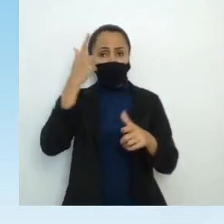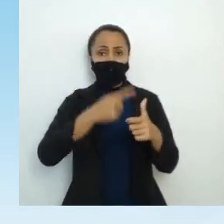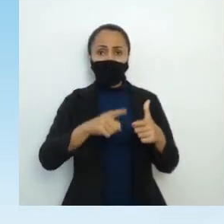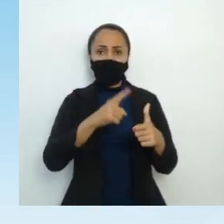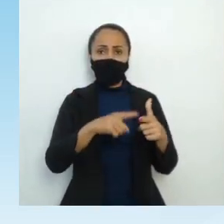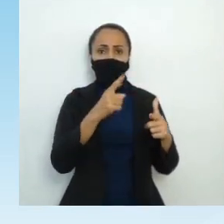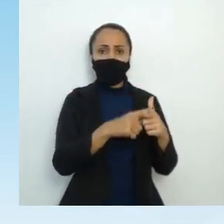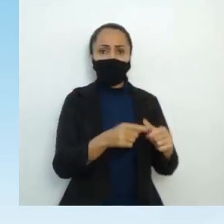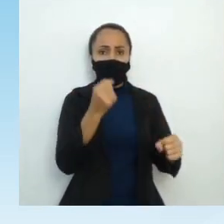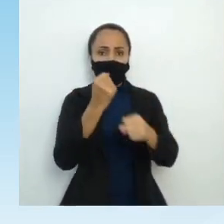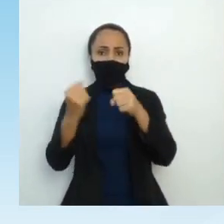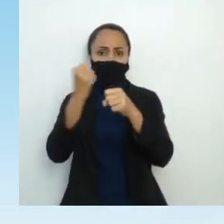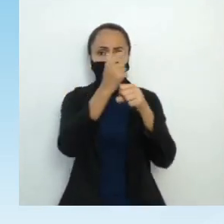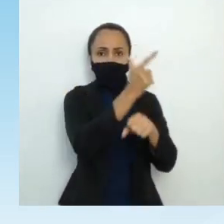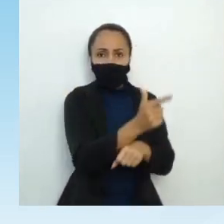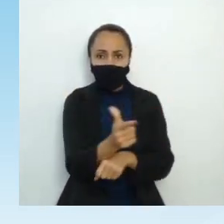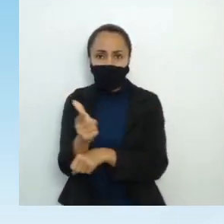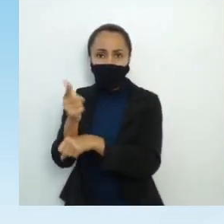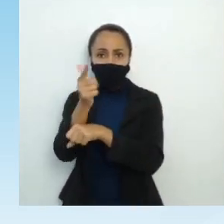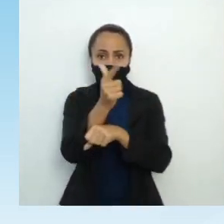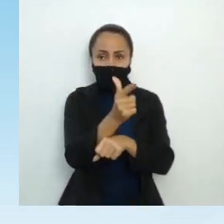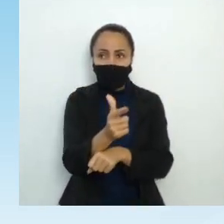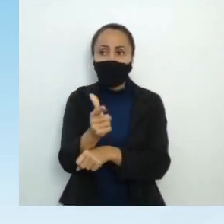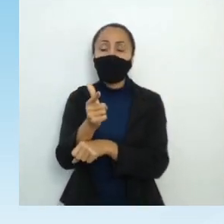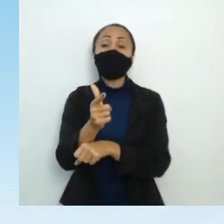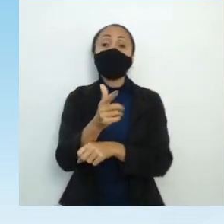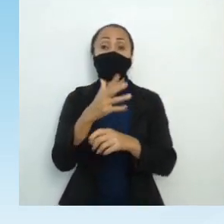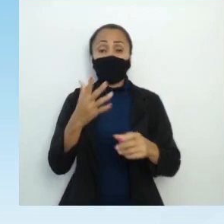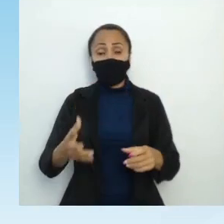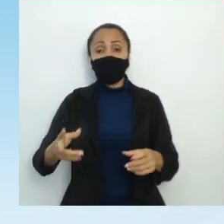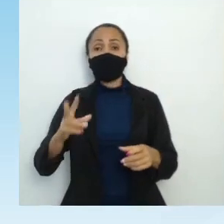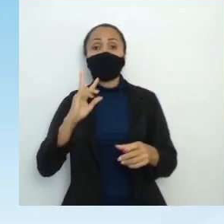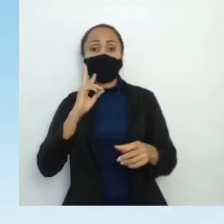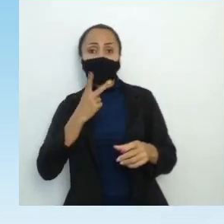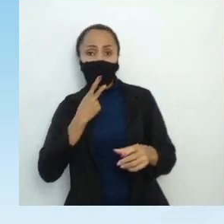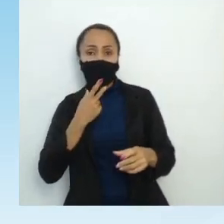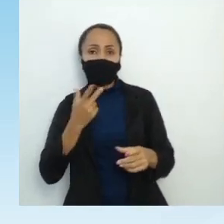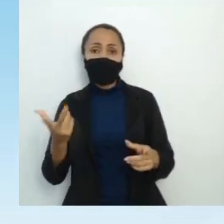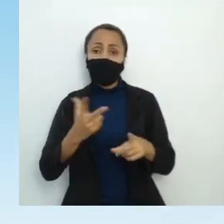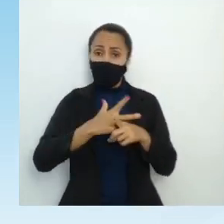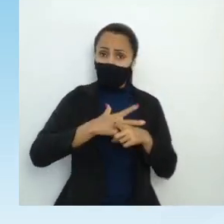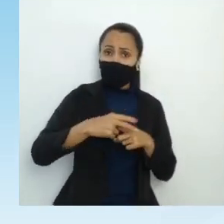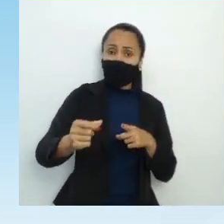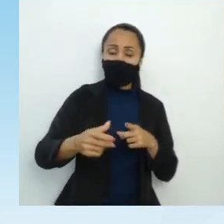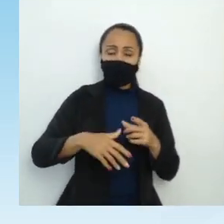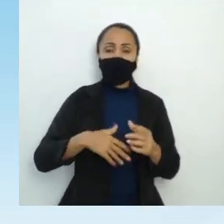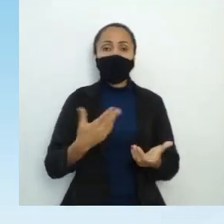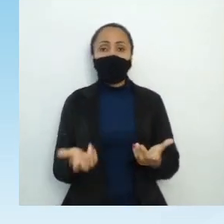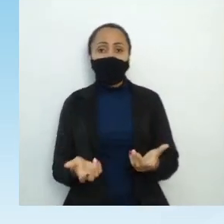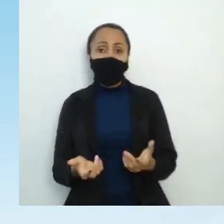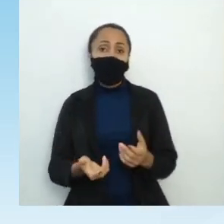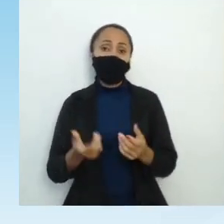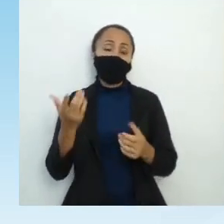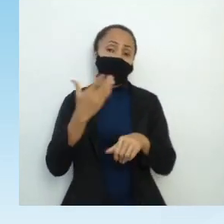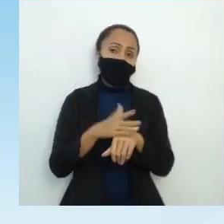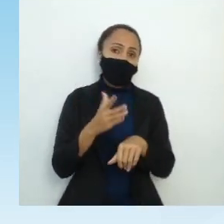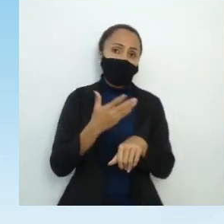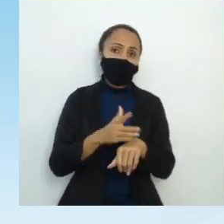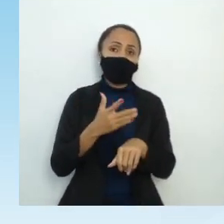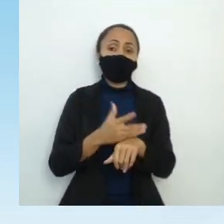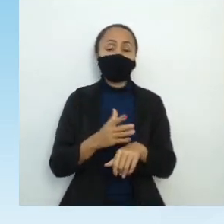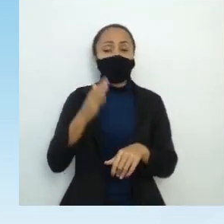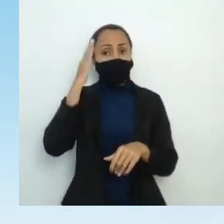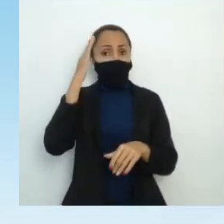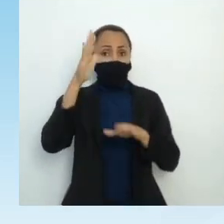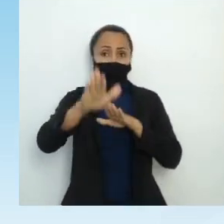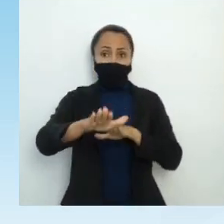esses daí serão merecidamente reconhecidos. Ou seja, uma prática da meritocracia. Então, esse exército deles será chamado